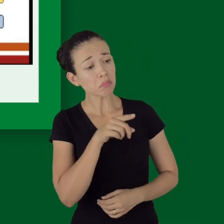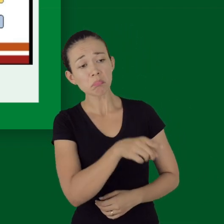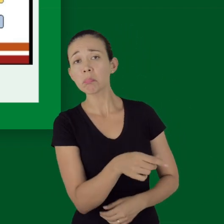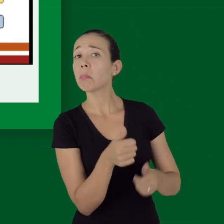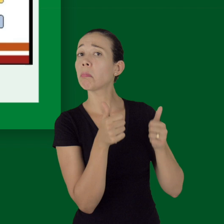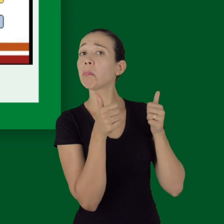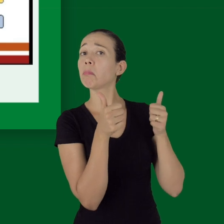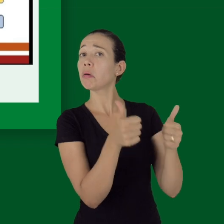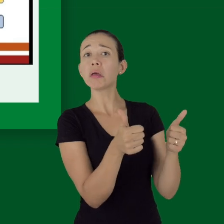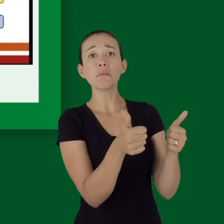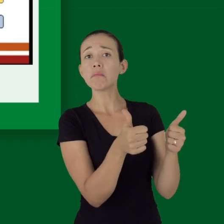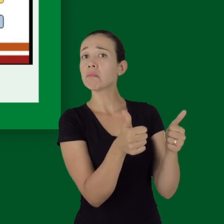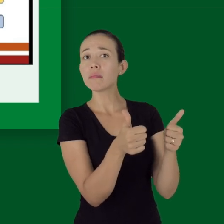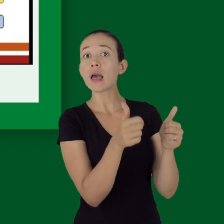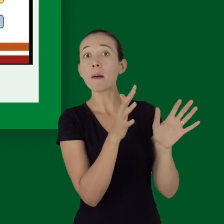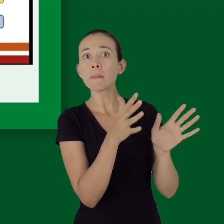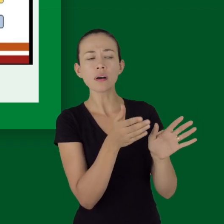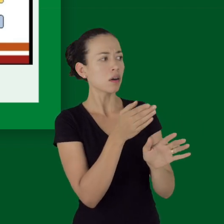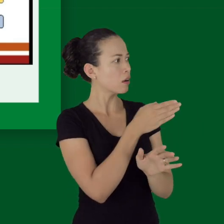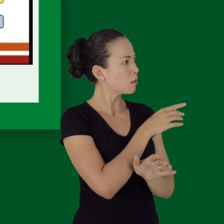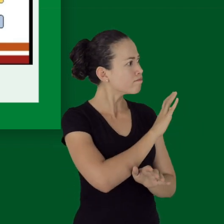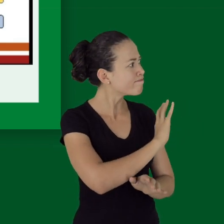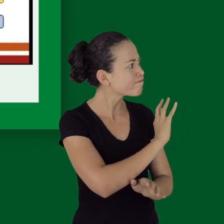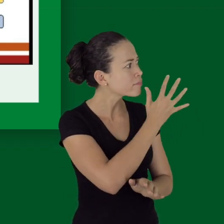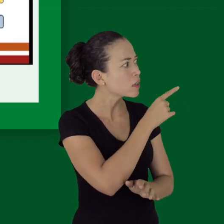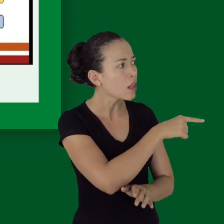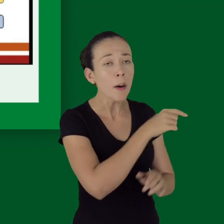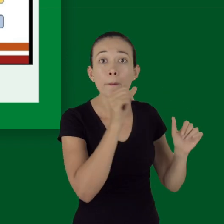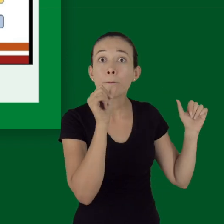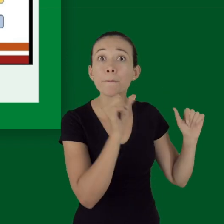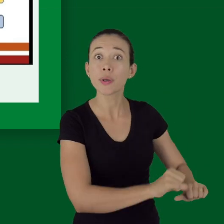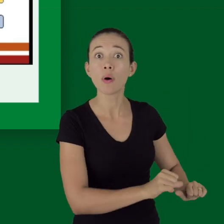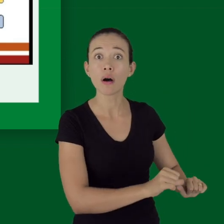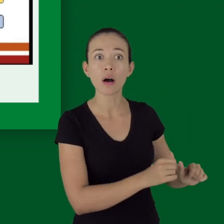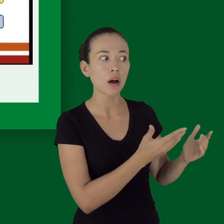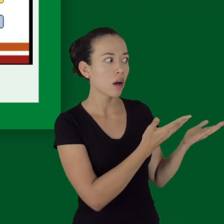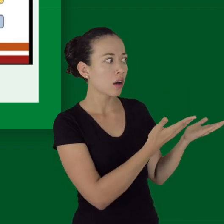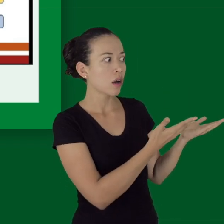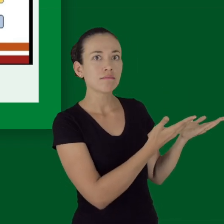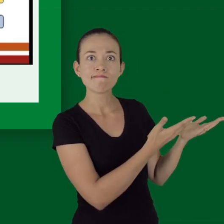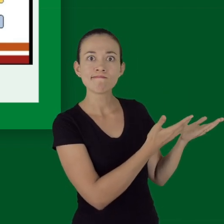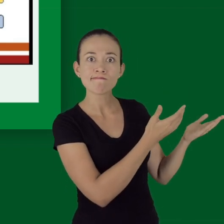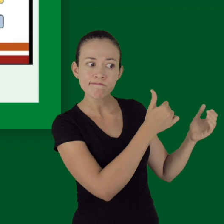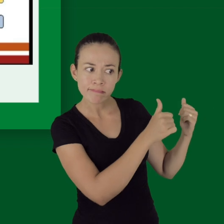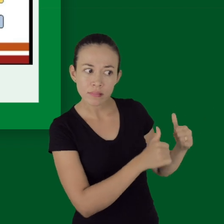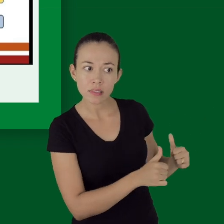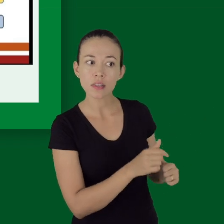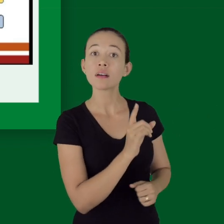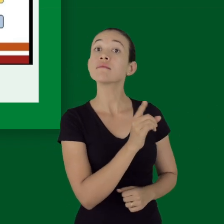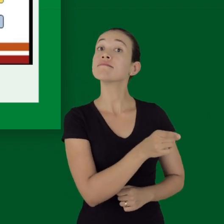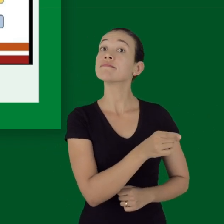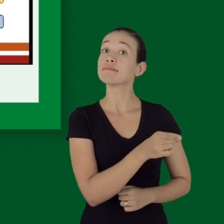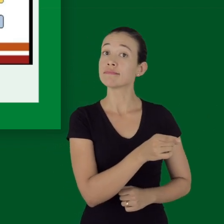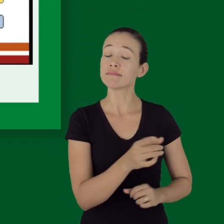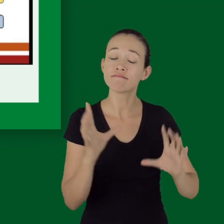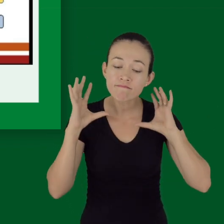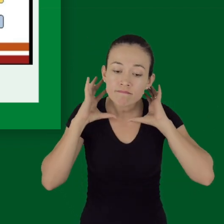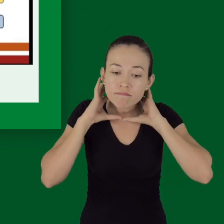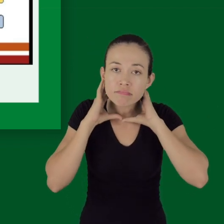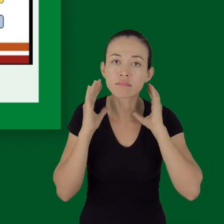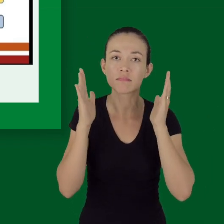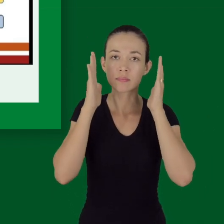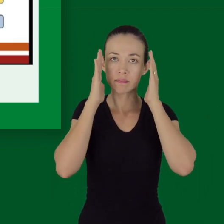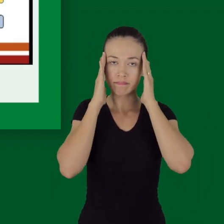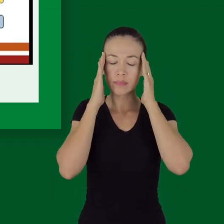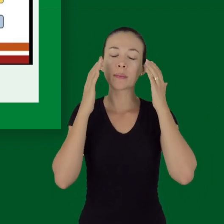E nada, absolutamente nada, do processo avaliativo no corpo do paciente trazendo alguma indicação. Somente